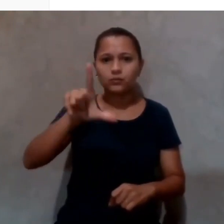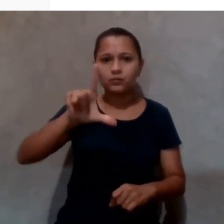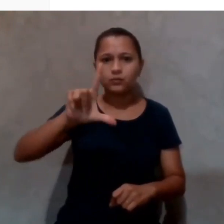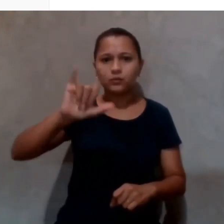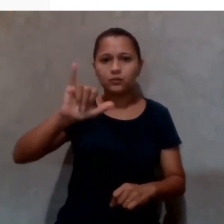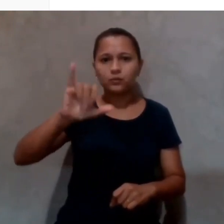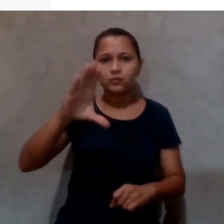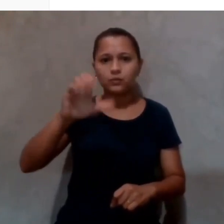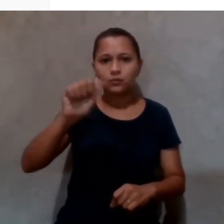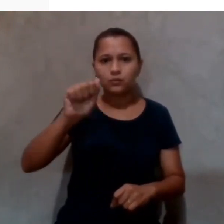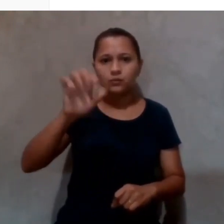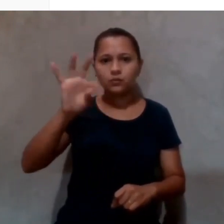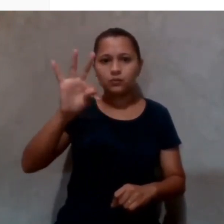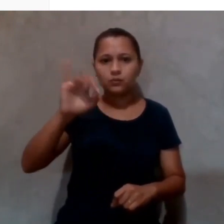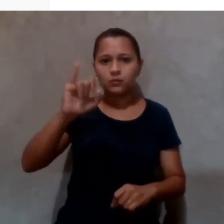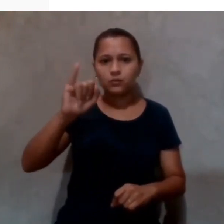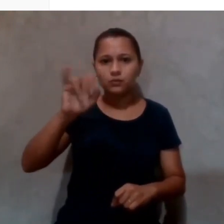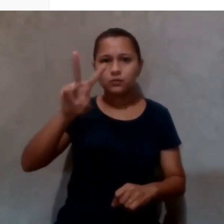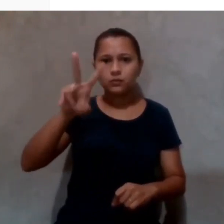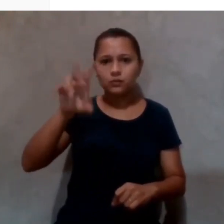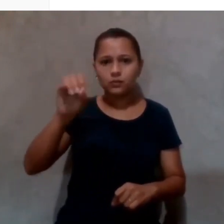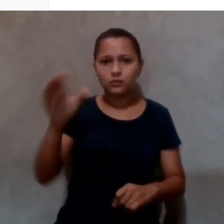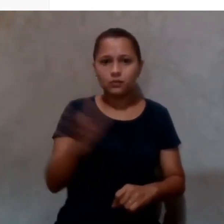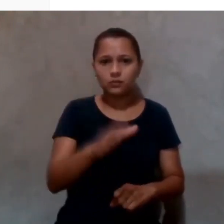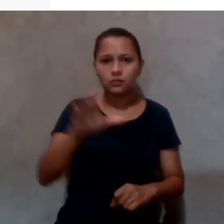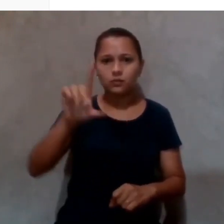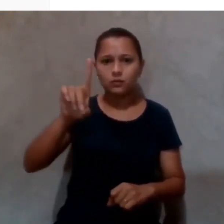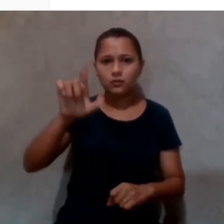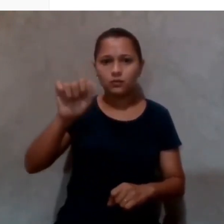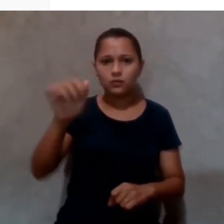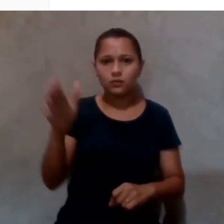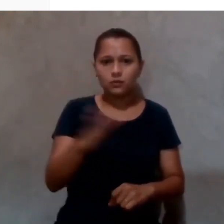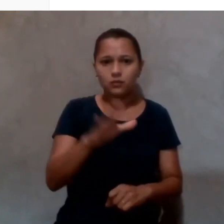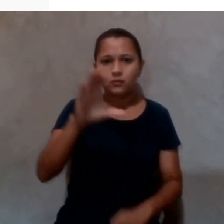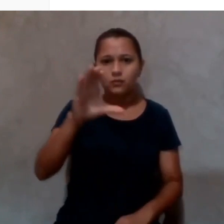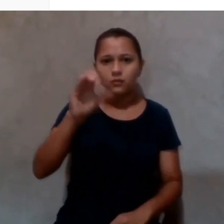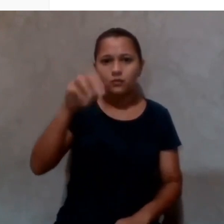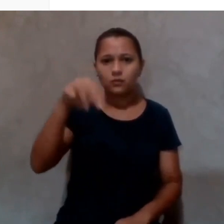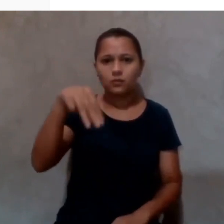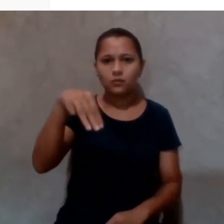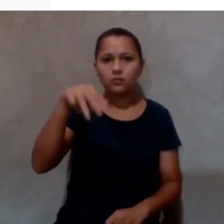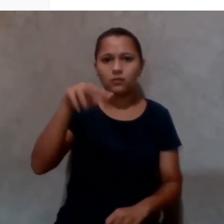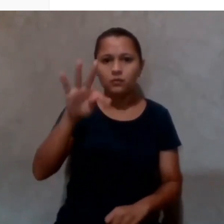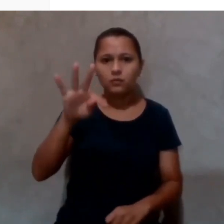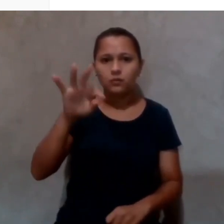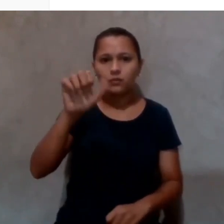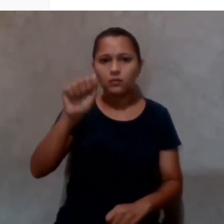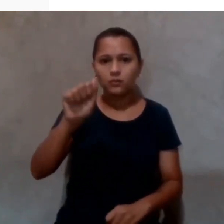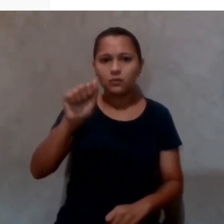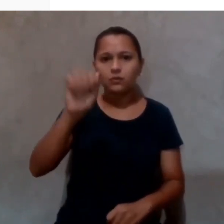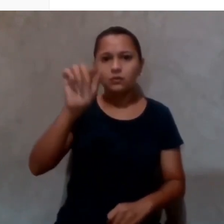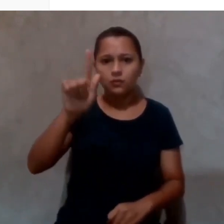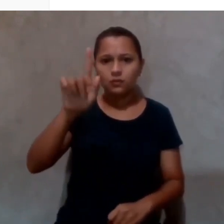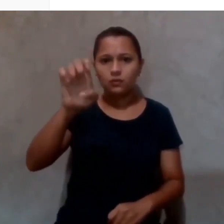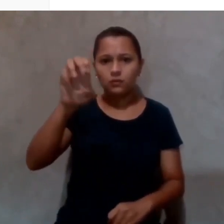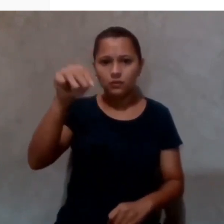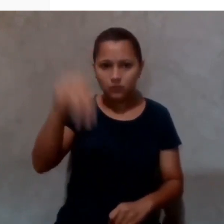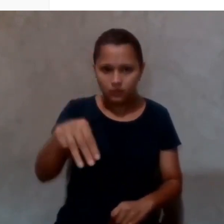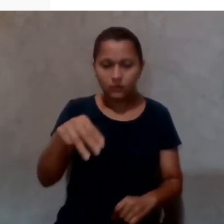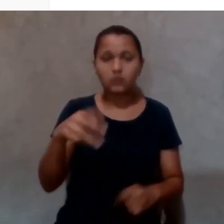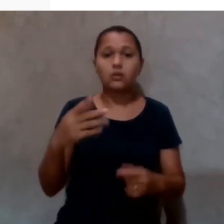tem uma certa quantidade de possibilidades, então o total de possibilidades do acontecimento ocorrer é o produto